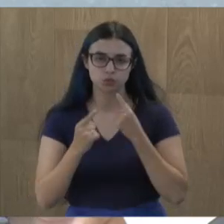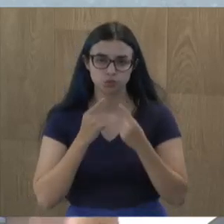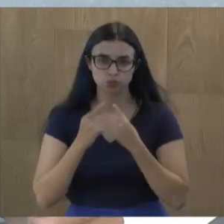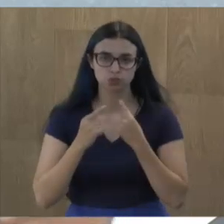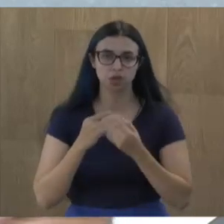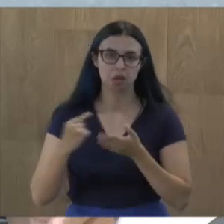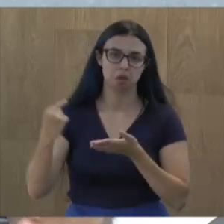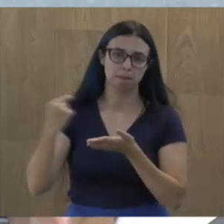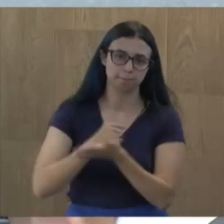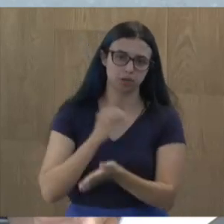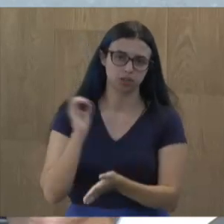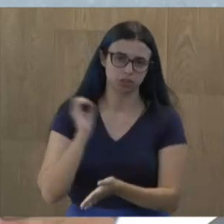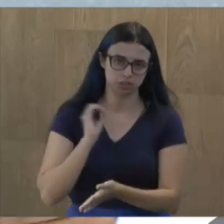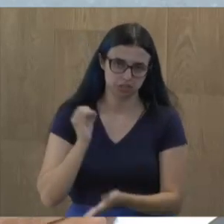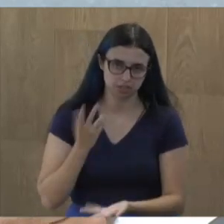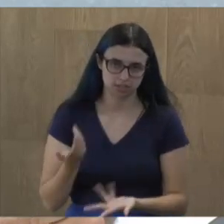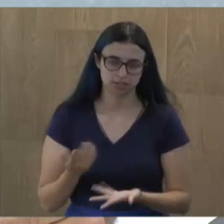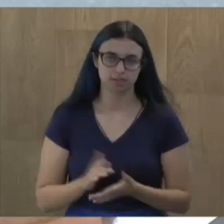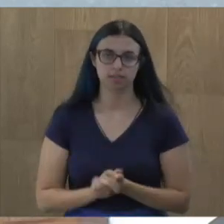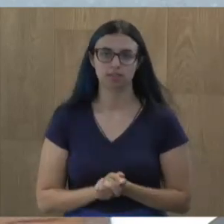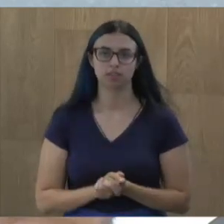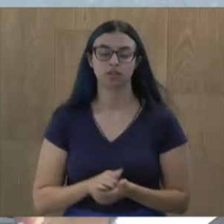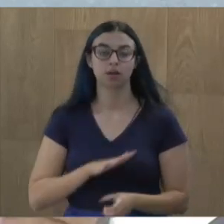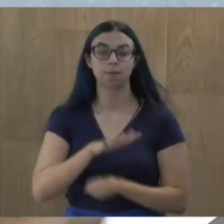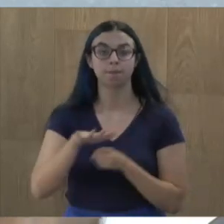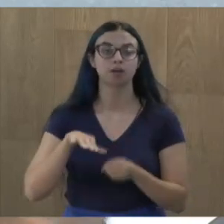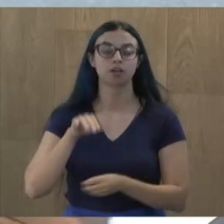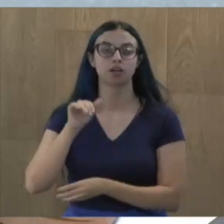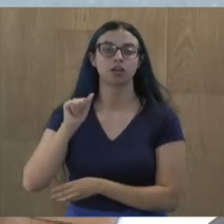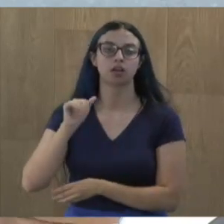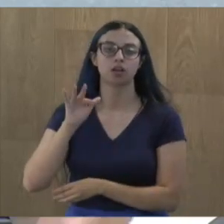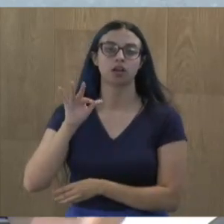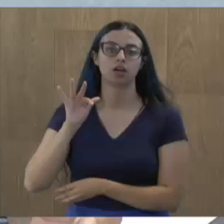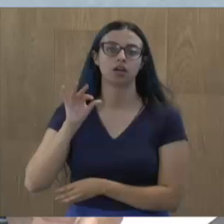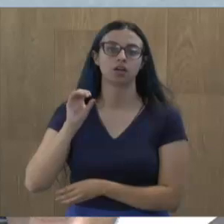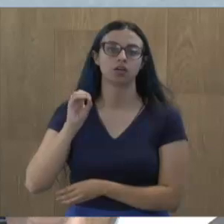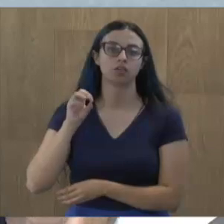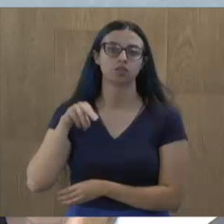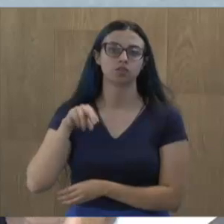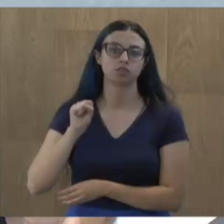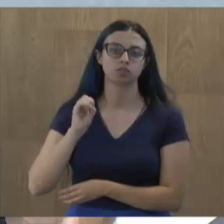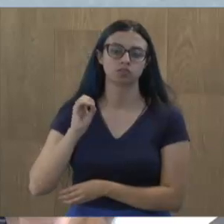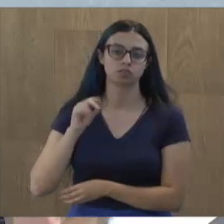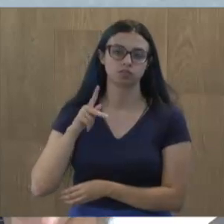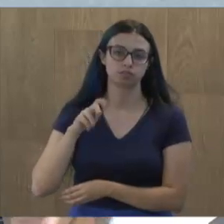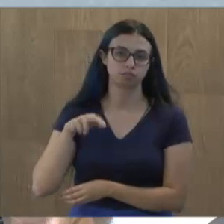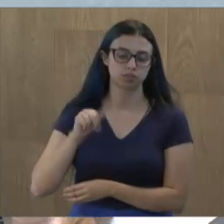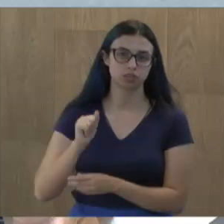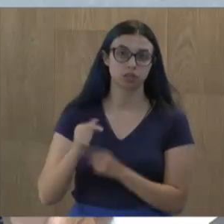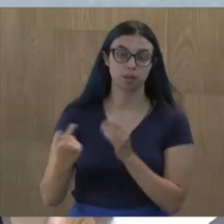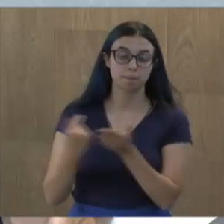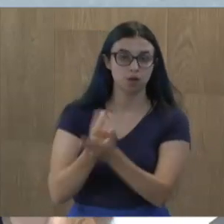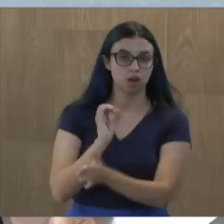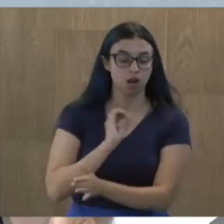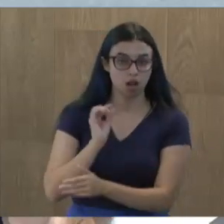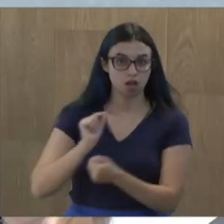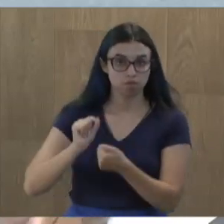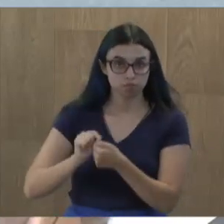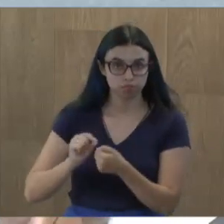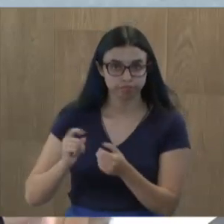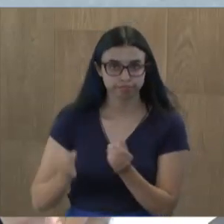da região, do bairro Afonso Pena, depois sobrecai sobre a gente mesmo. Foi a rua Cambuquira,